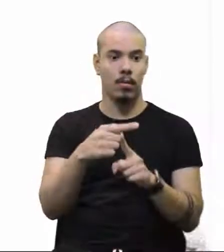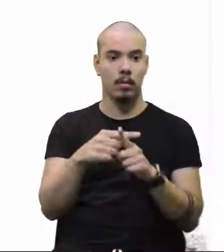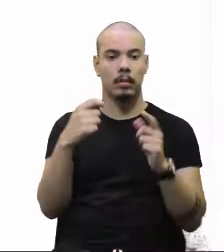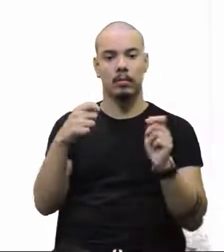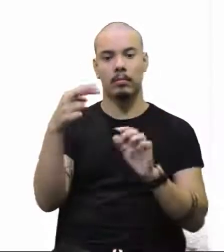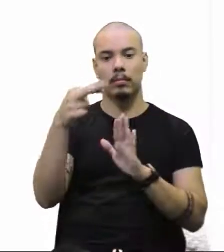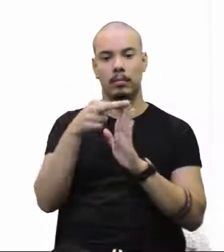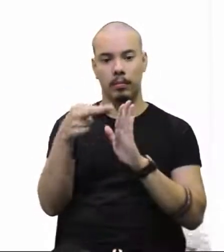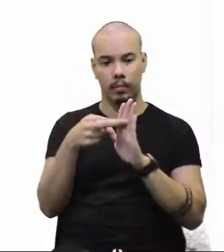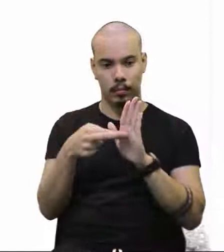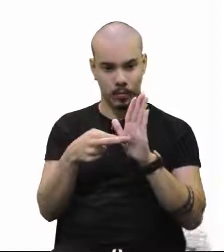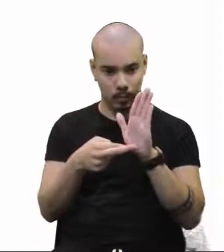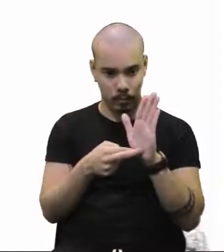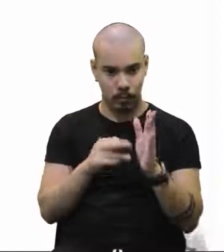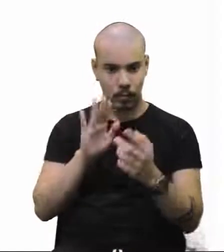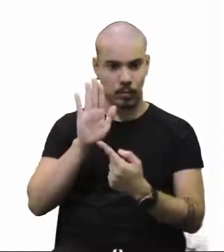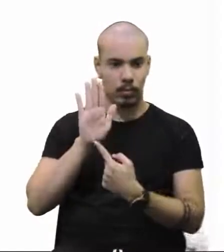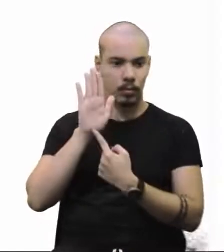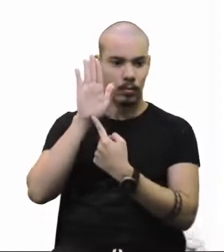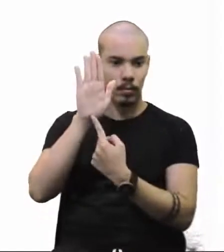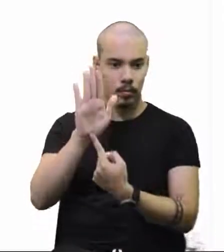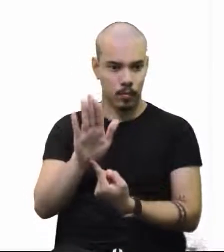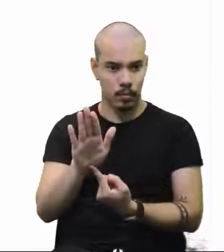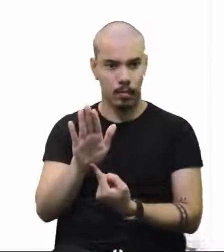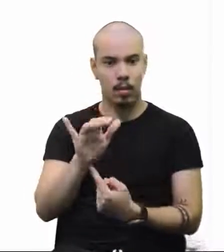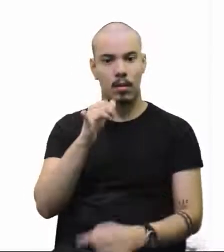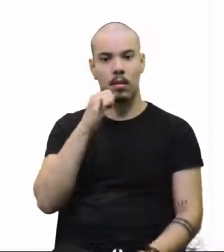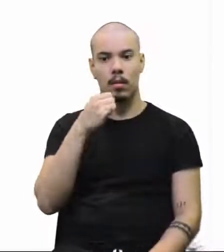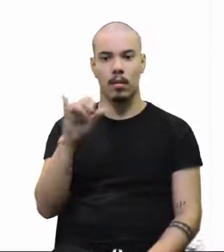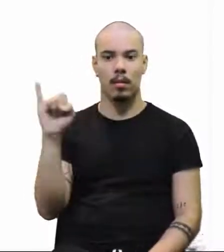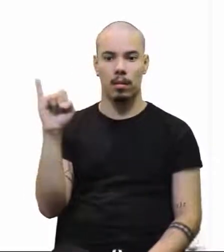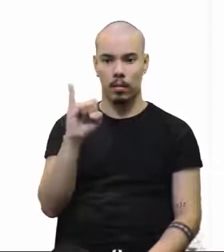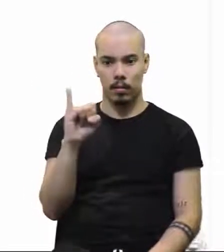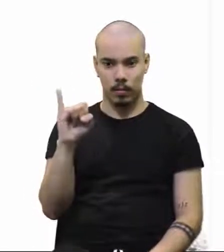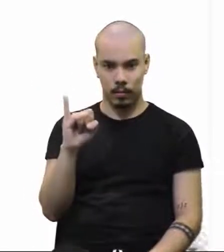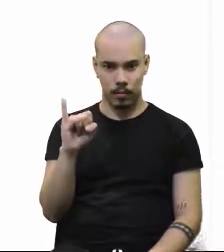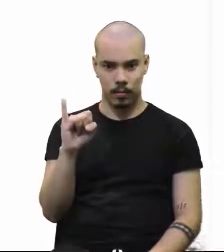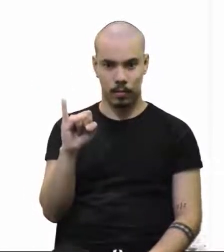né? Está mostrando a corrente, o V, não é isso?